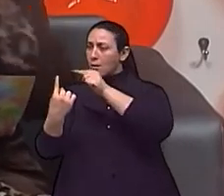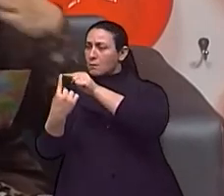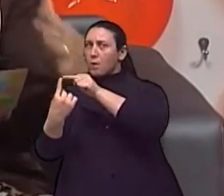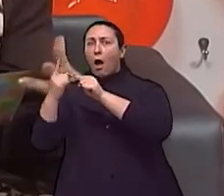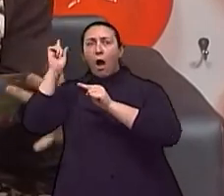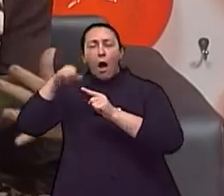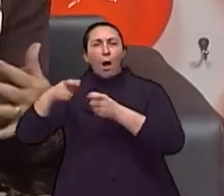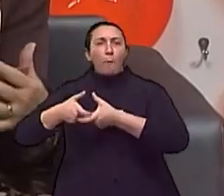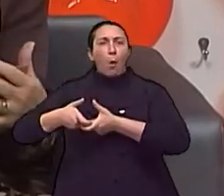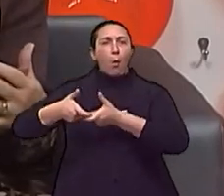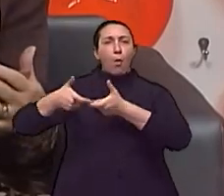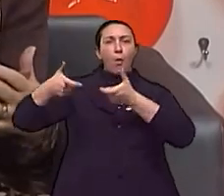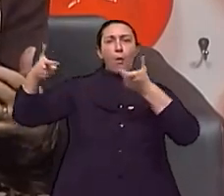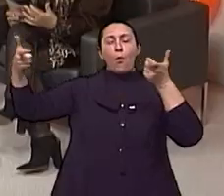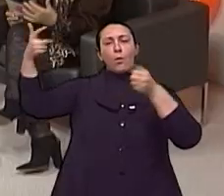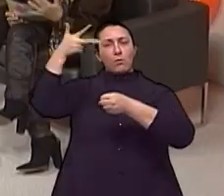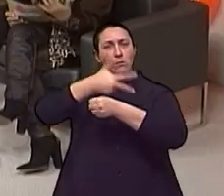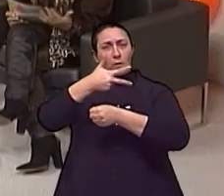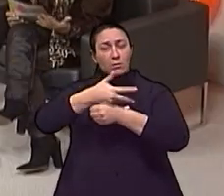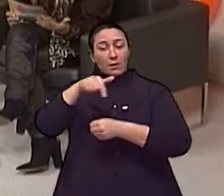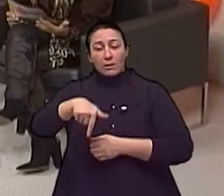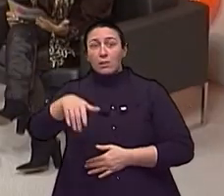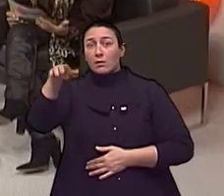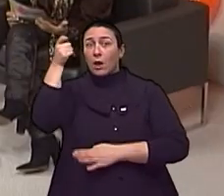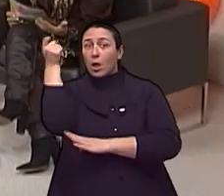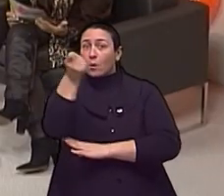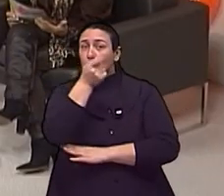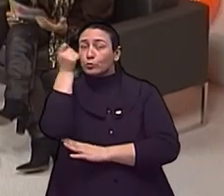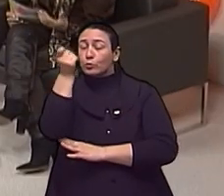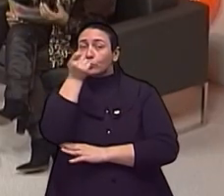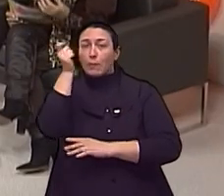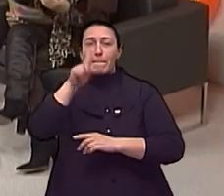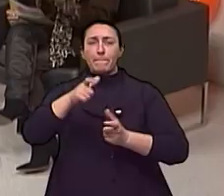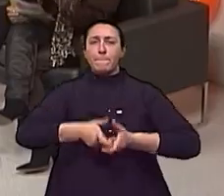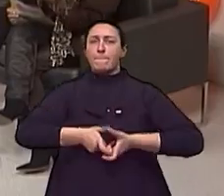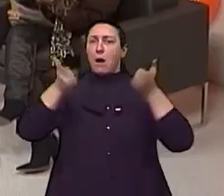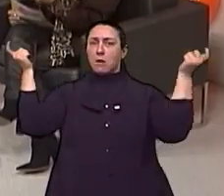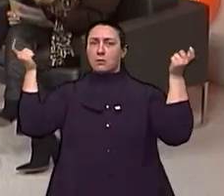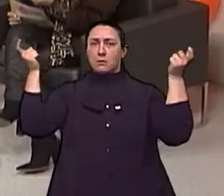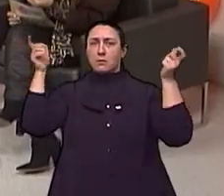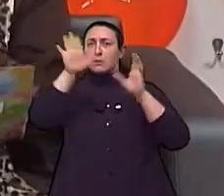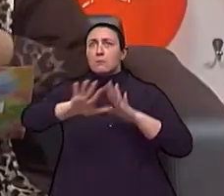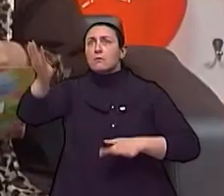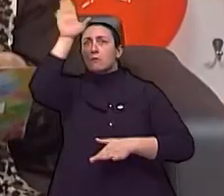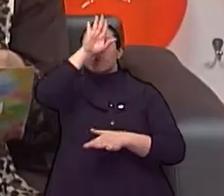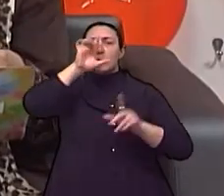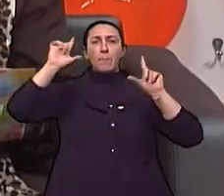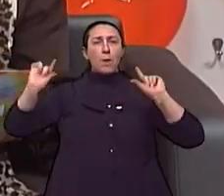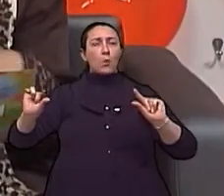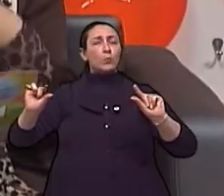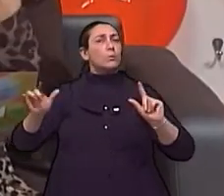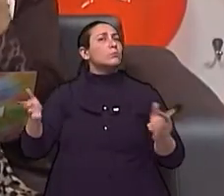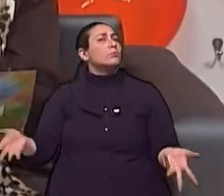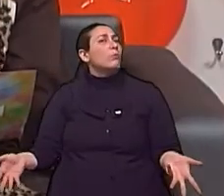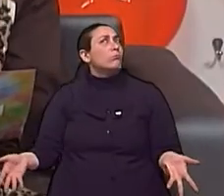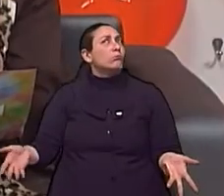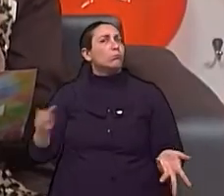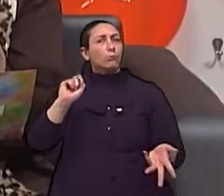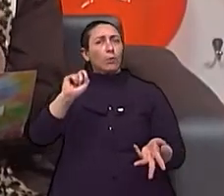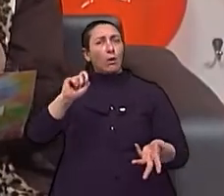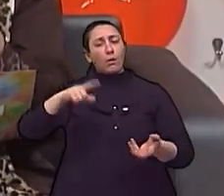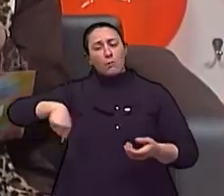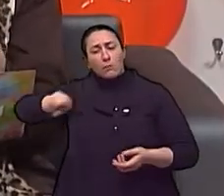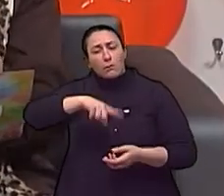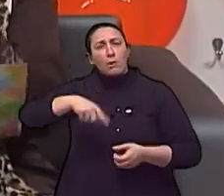quase que o primeiro nível Nacional em idosos né claro que esses idosos eles precisam estar em